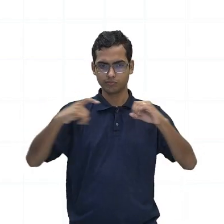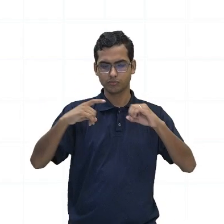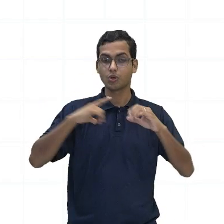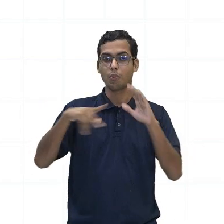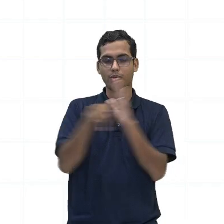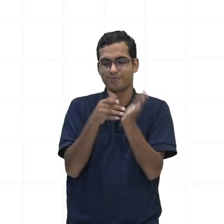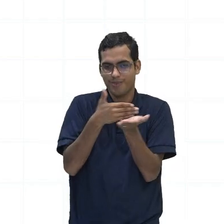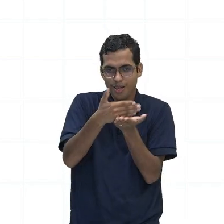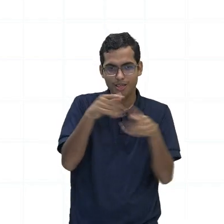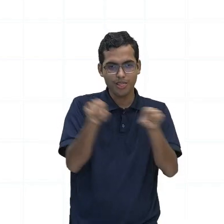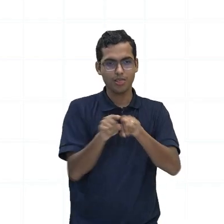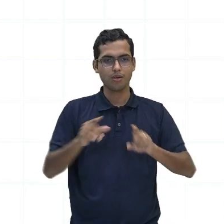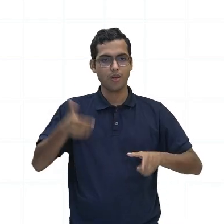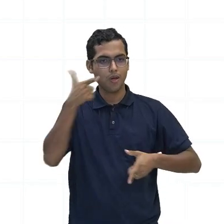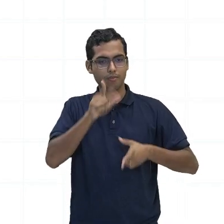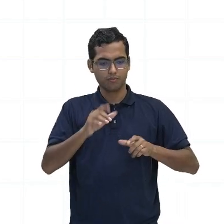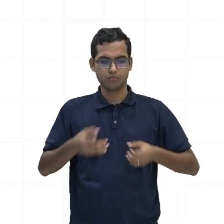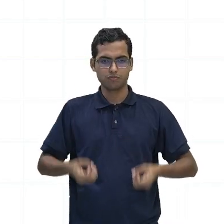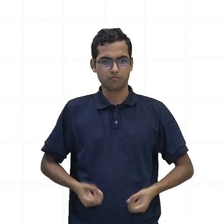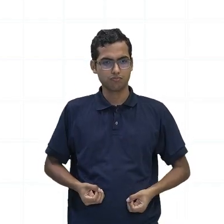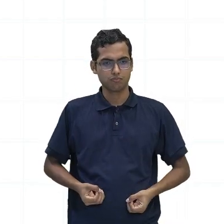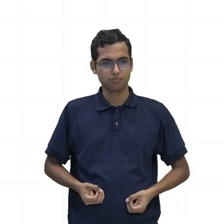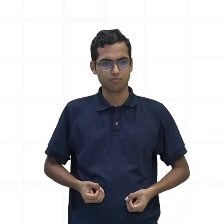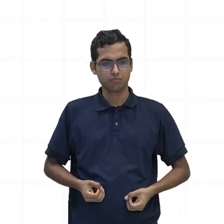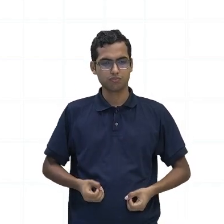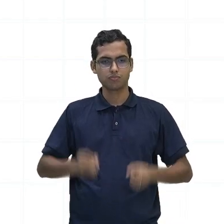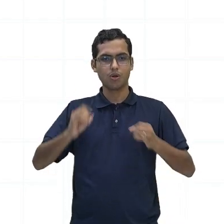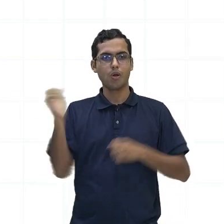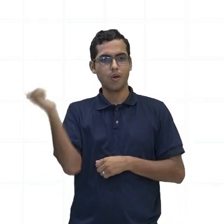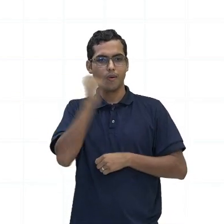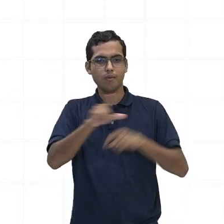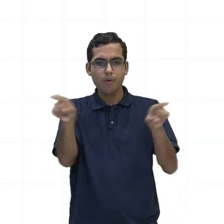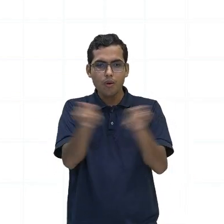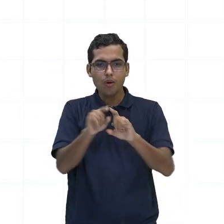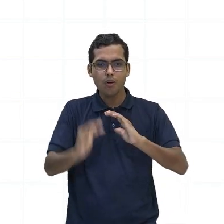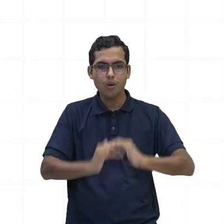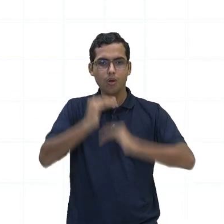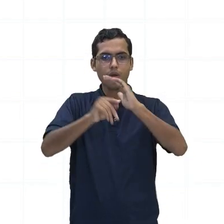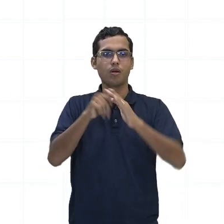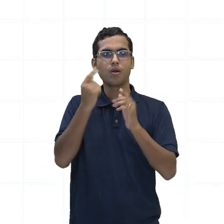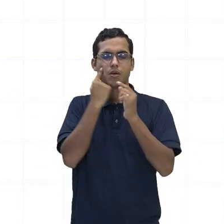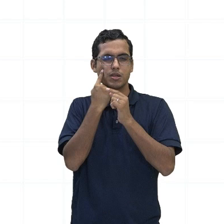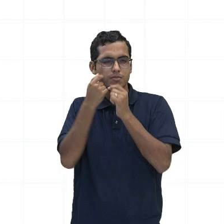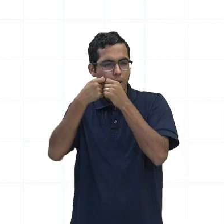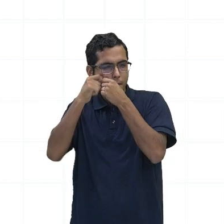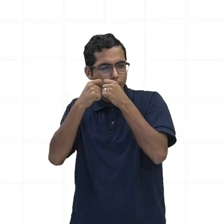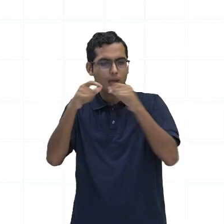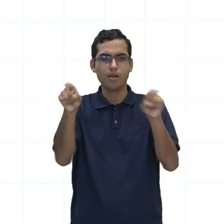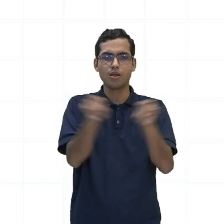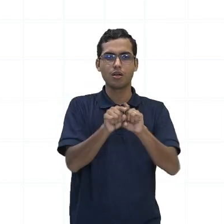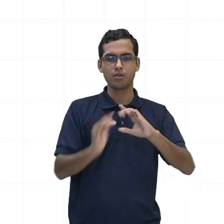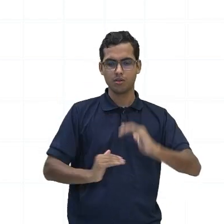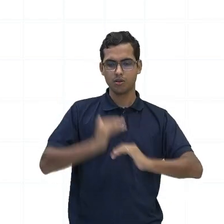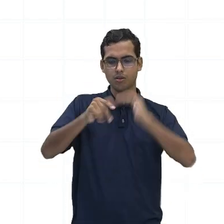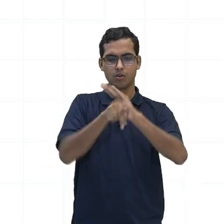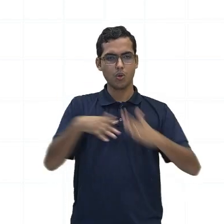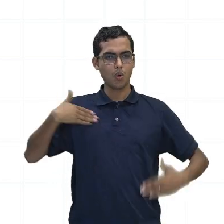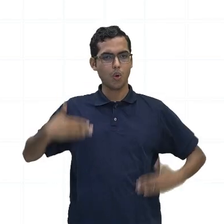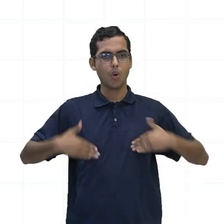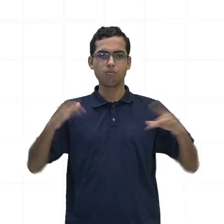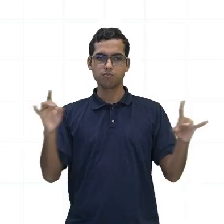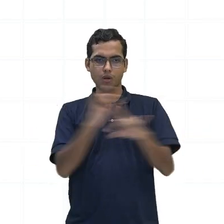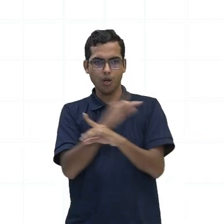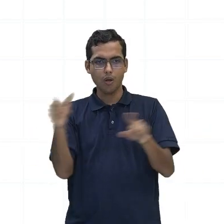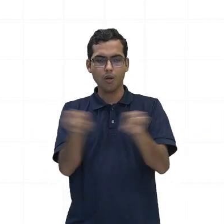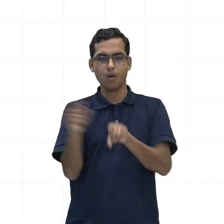assim também como o desenvolvimento sexual completo. Já nos meninos, a puberdade começa aos 9 anos e vai até os